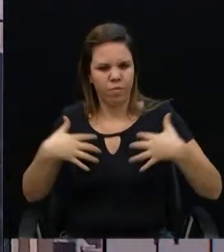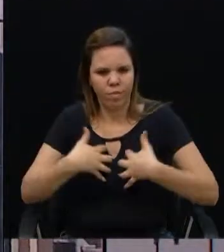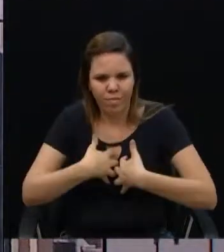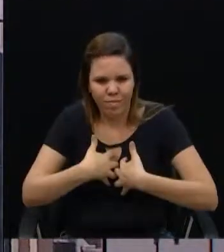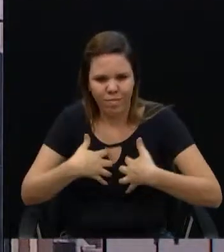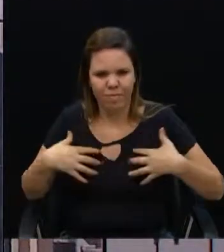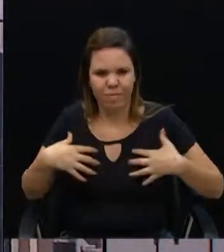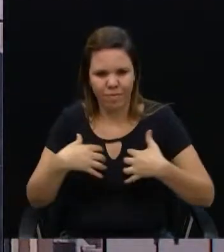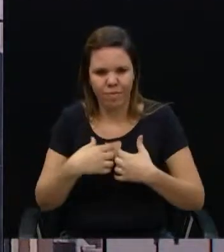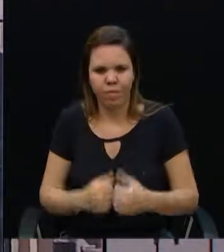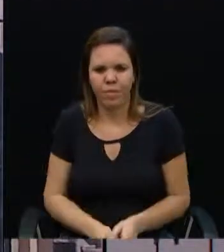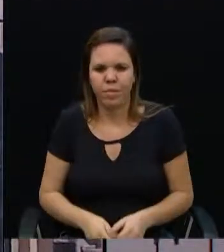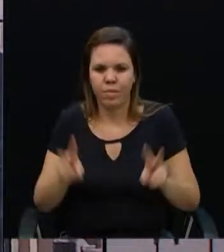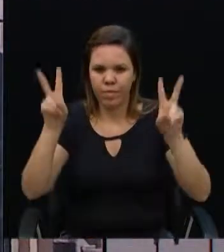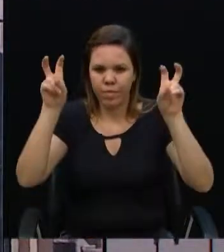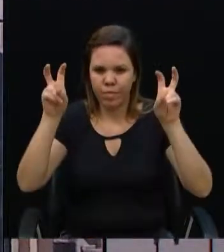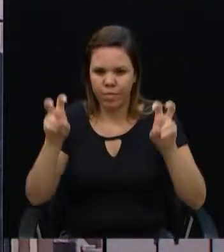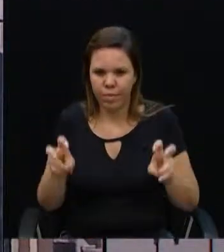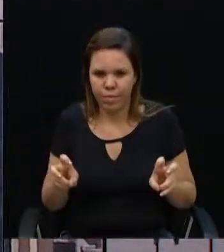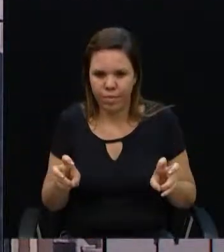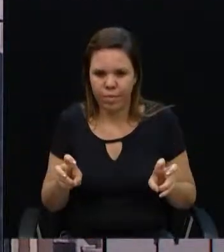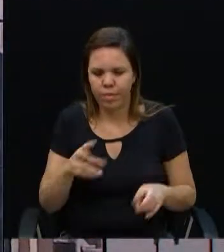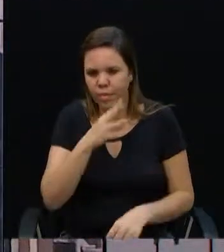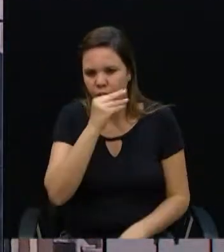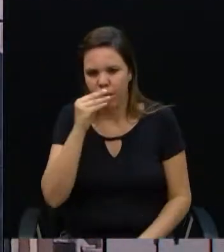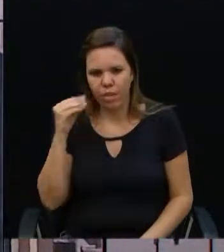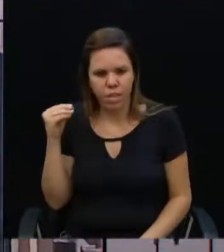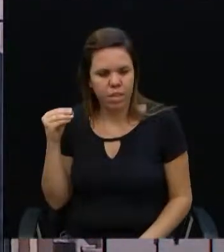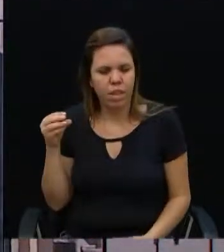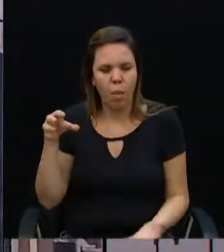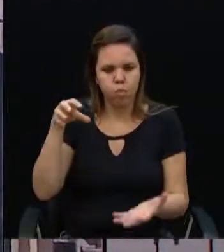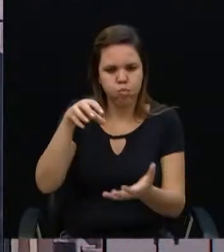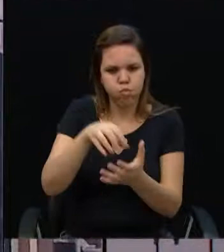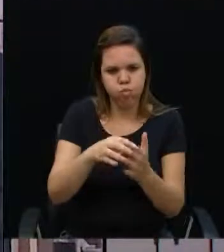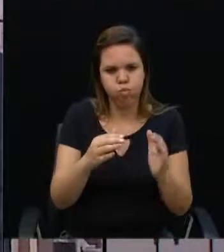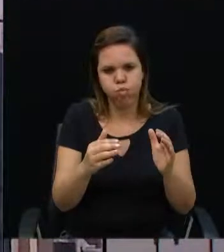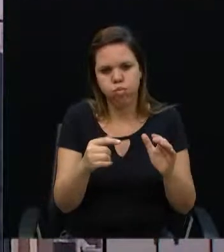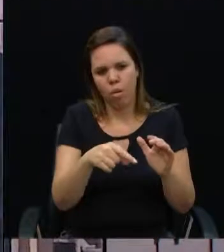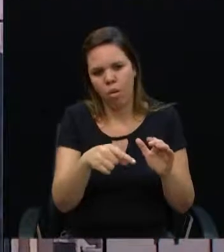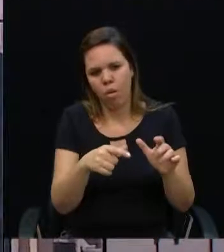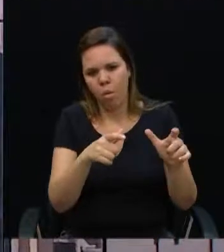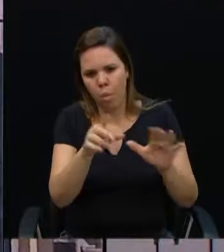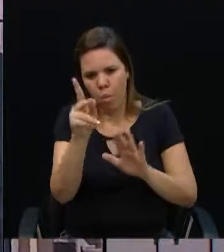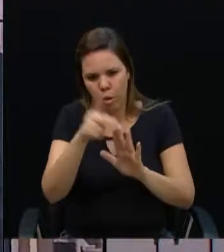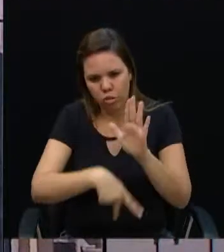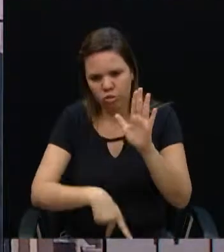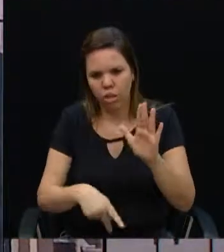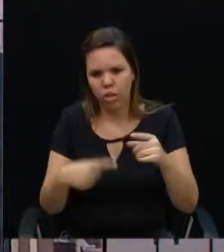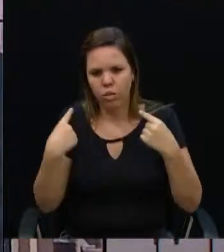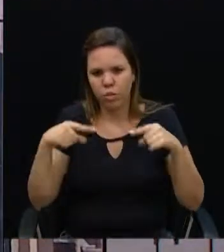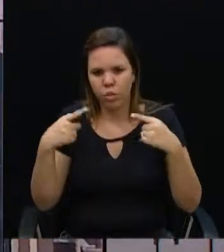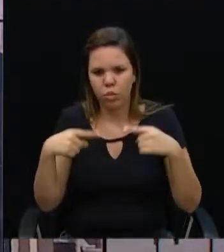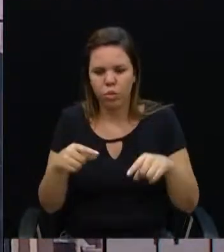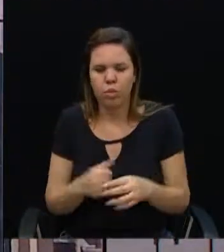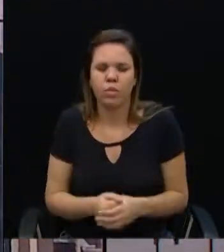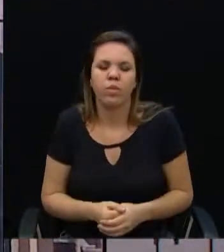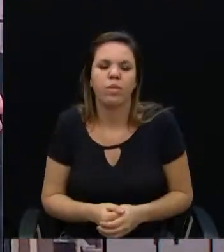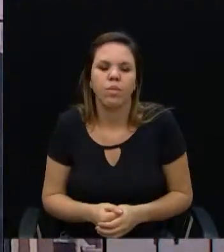Autista. Confira o seminário sobre o tema. Os adolescentes da Fundação Casa que estão no projeto Musicasa e tudo